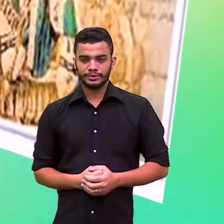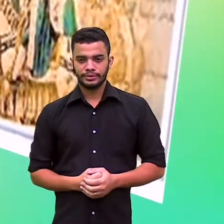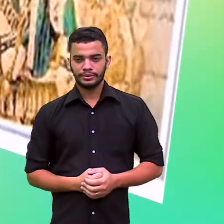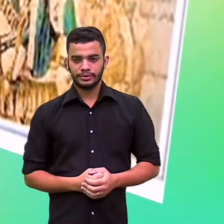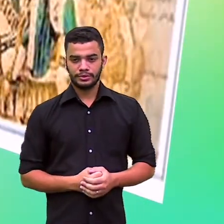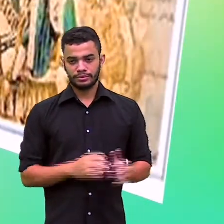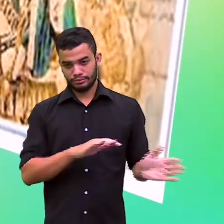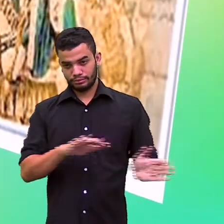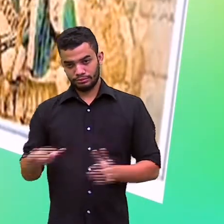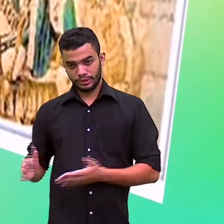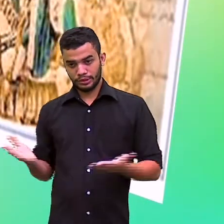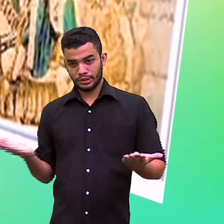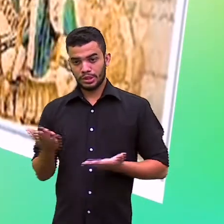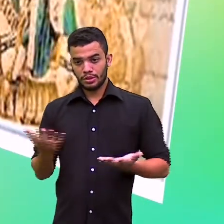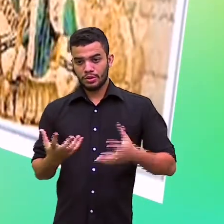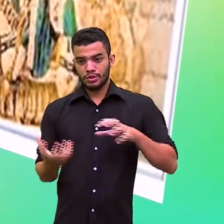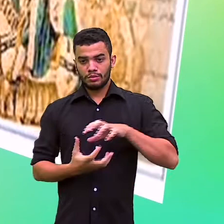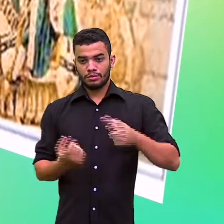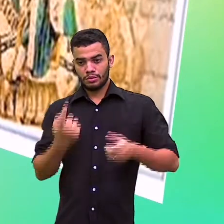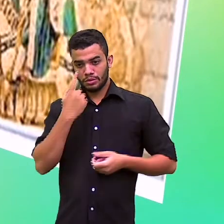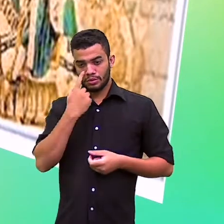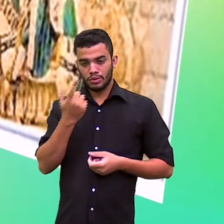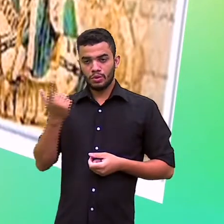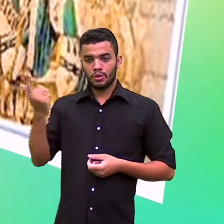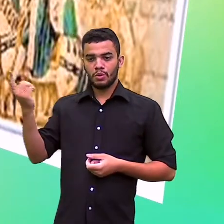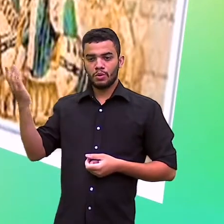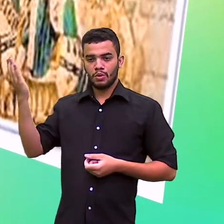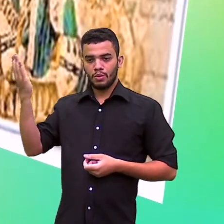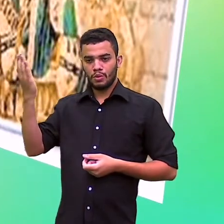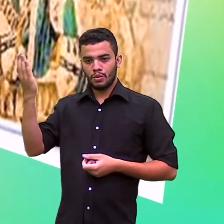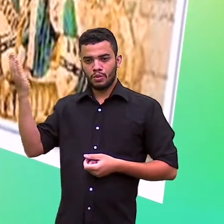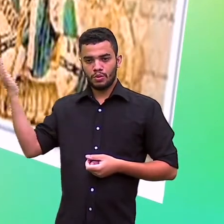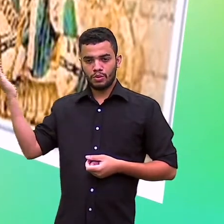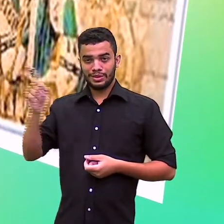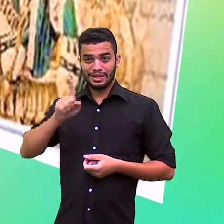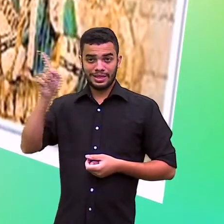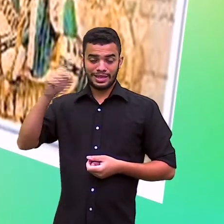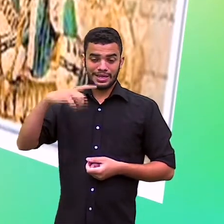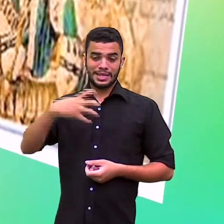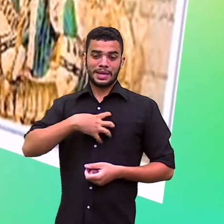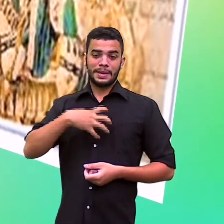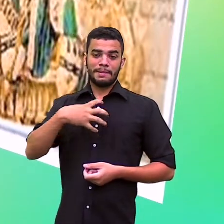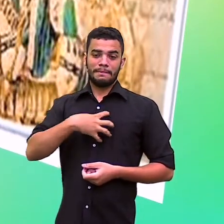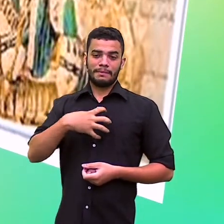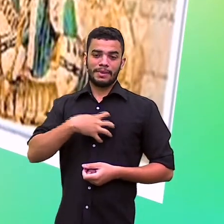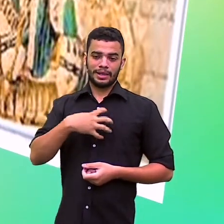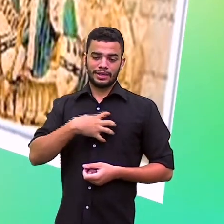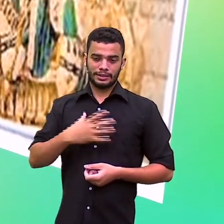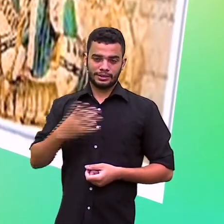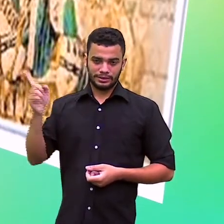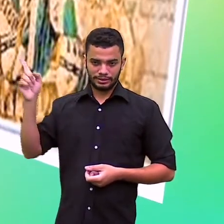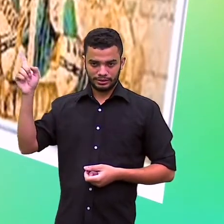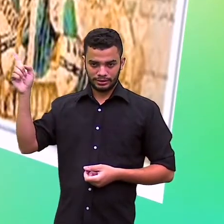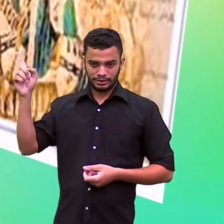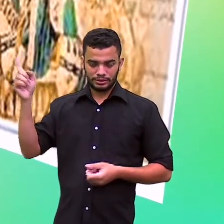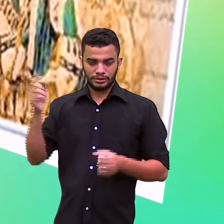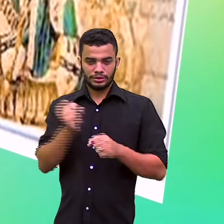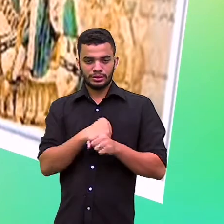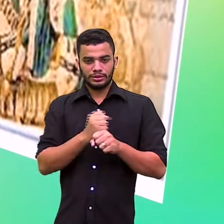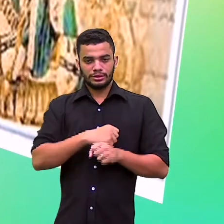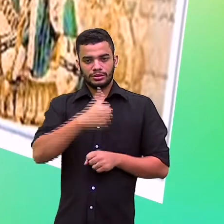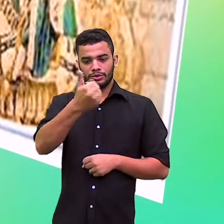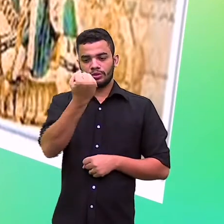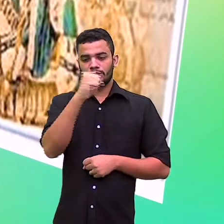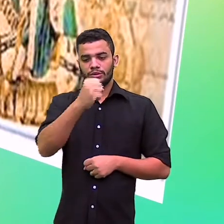Sabinada. Onde que aconteceu? Na província da Bahia, nos anos de 1837